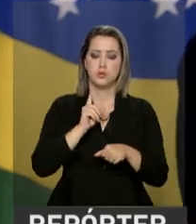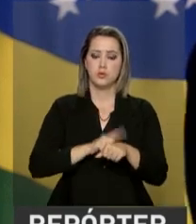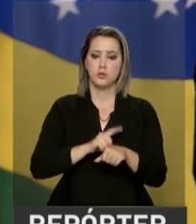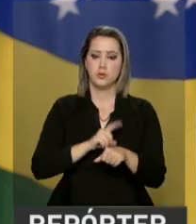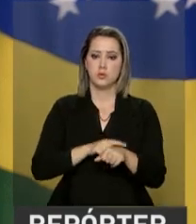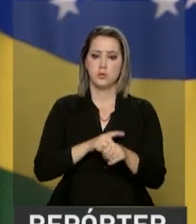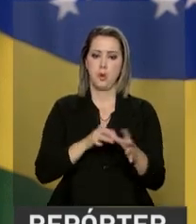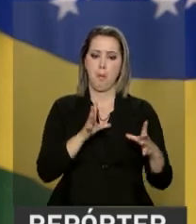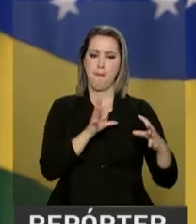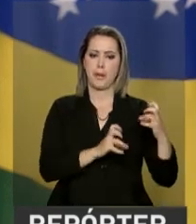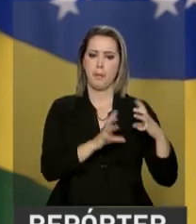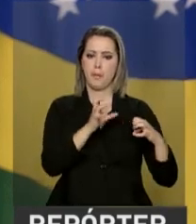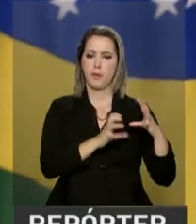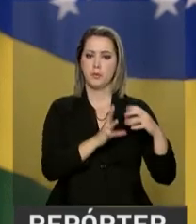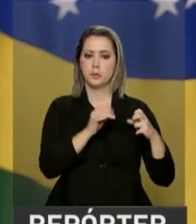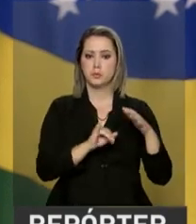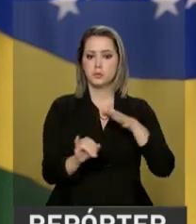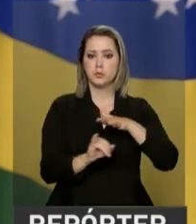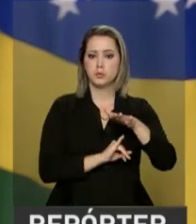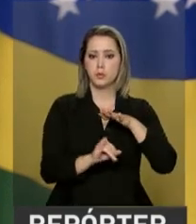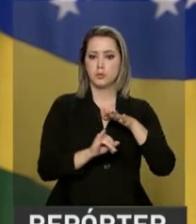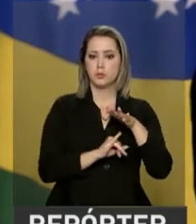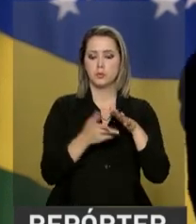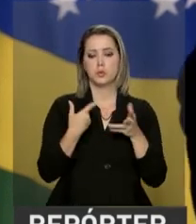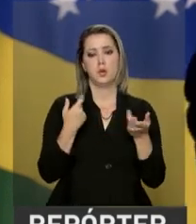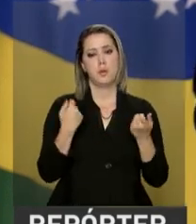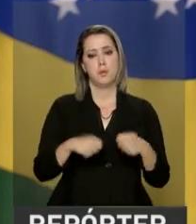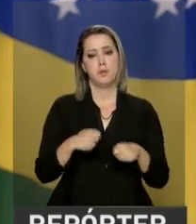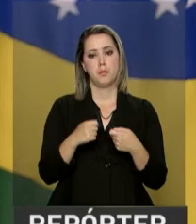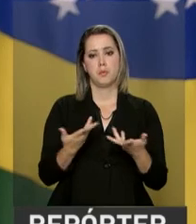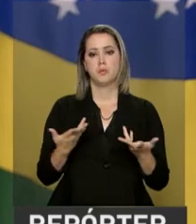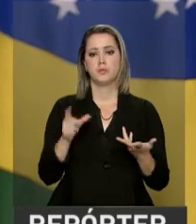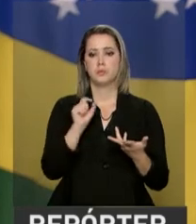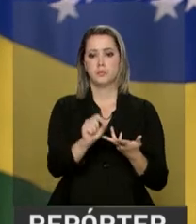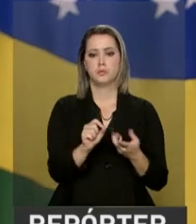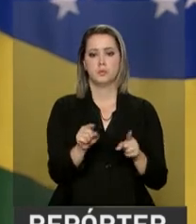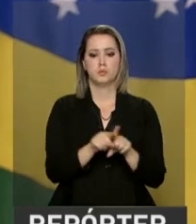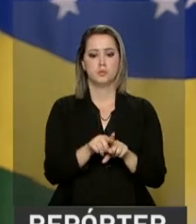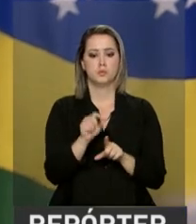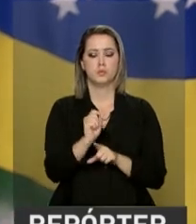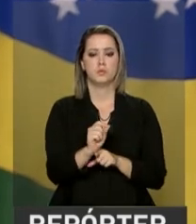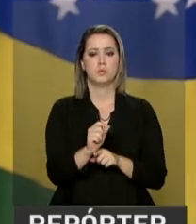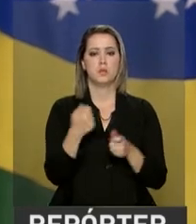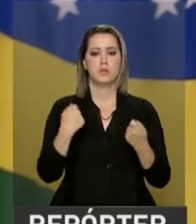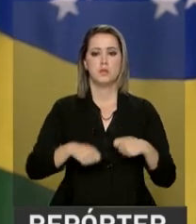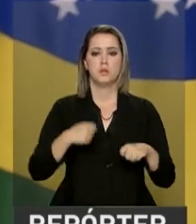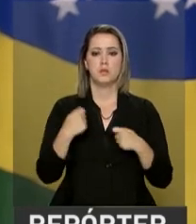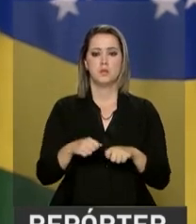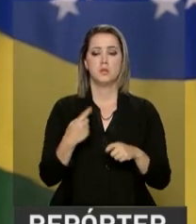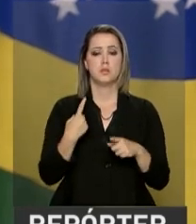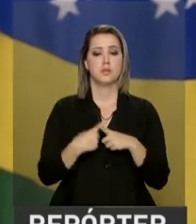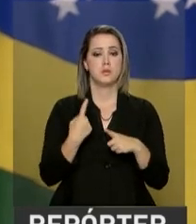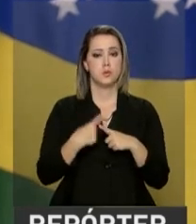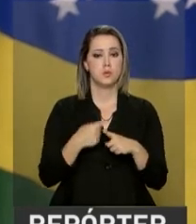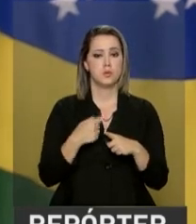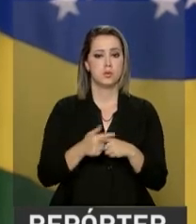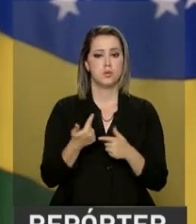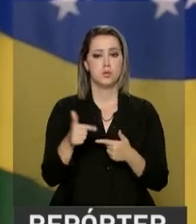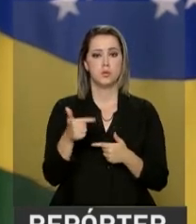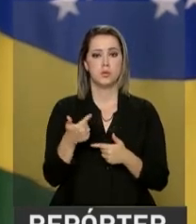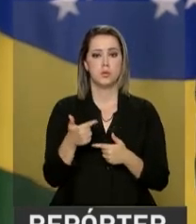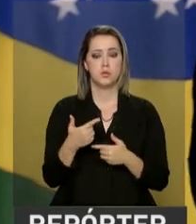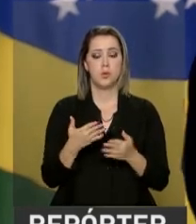conflito institucional. E vive momentos de conflito institucional precisamente porque não se